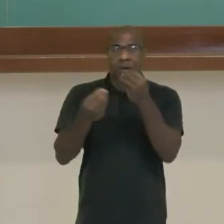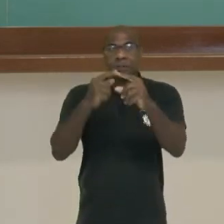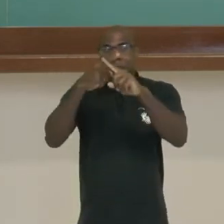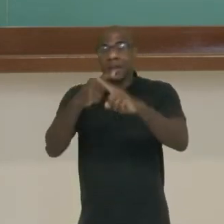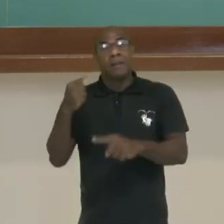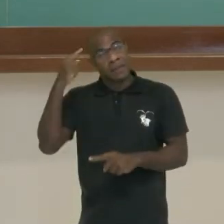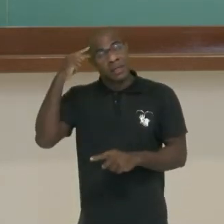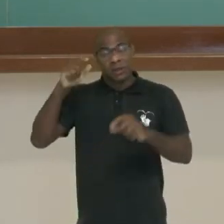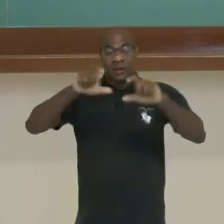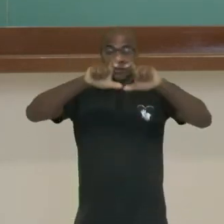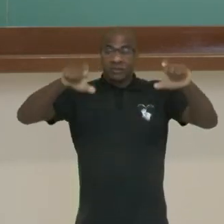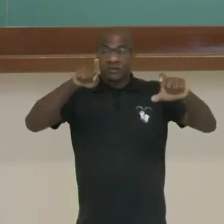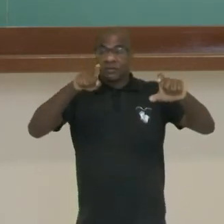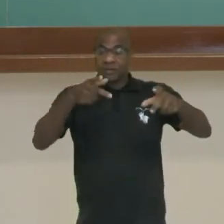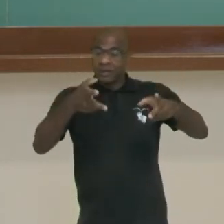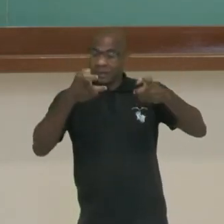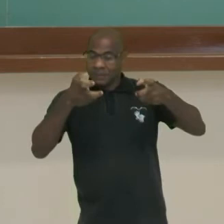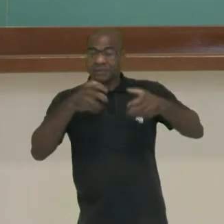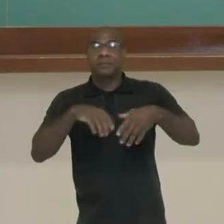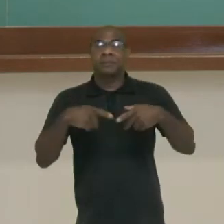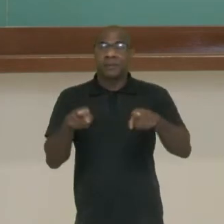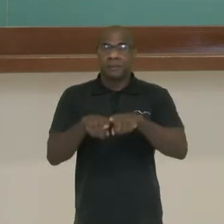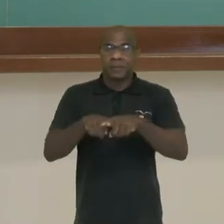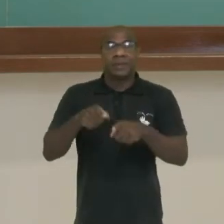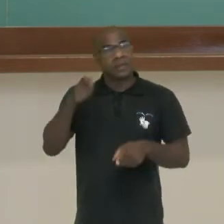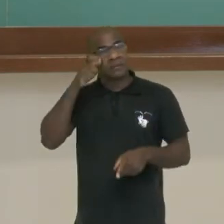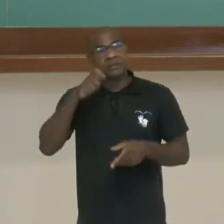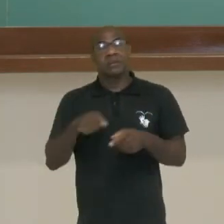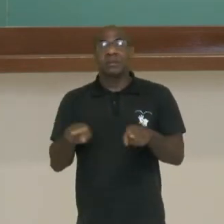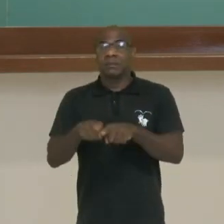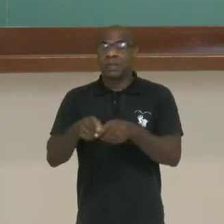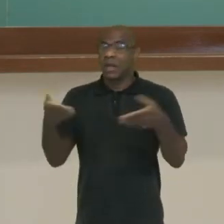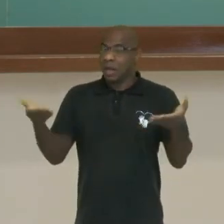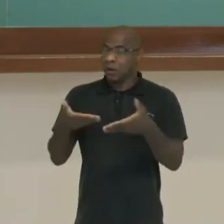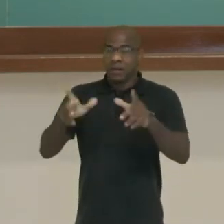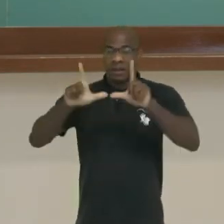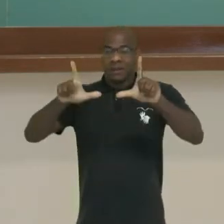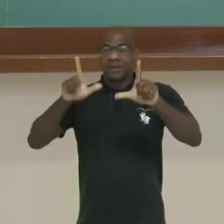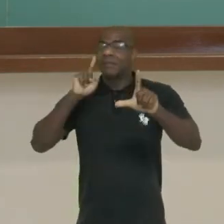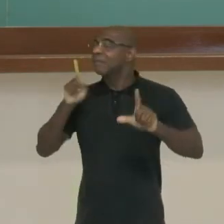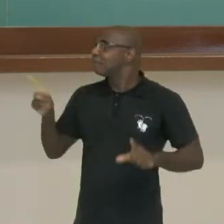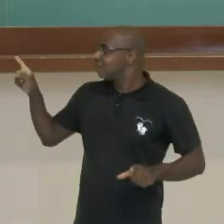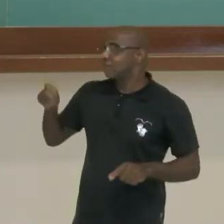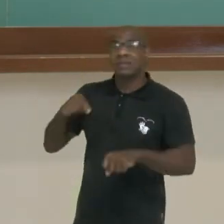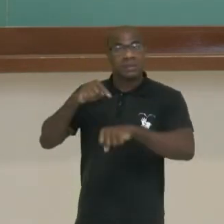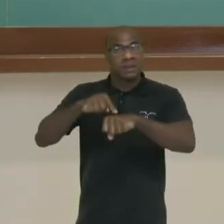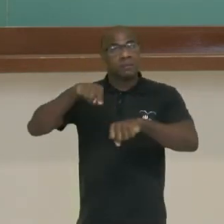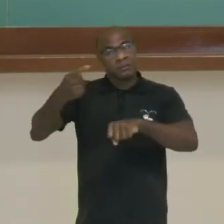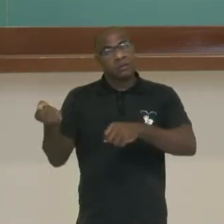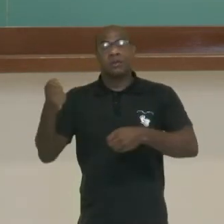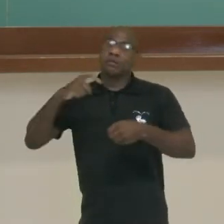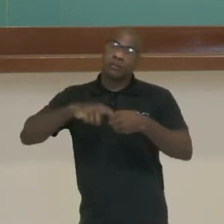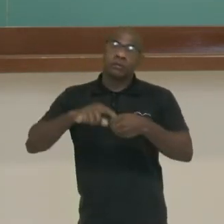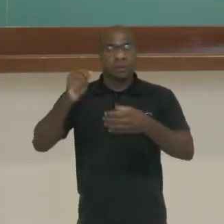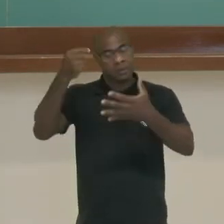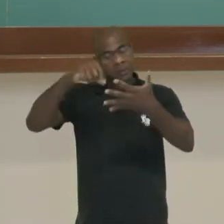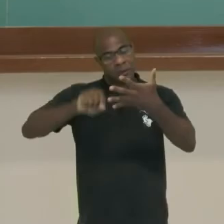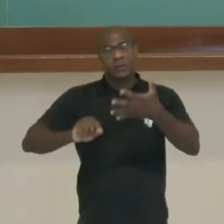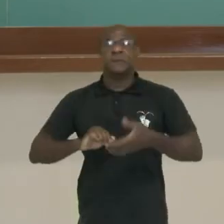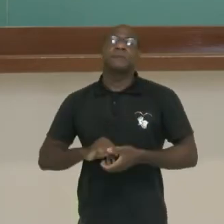tirinha que a gente viu e também agora, né, nessa telinha. Então, eu vou dar um tempinho e eu já retomo para a gente fazer a correção.